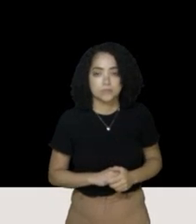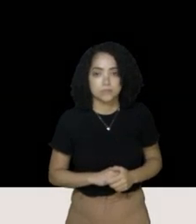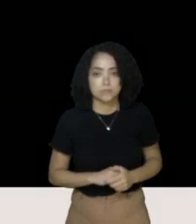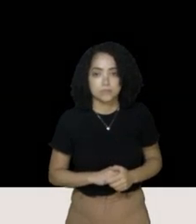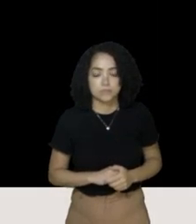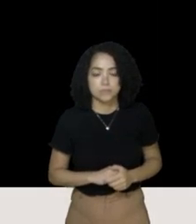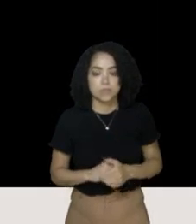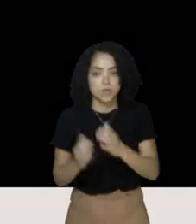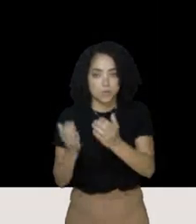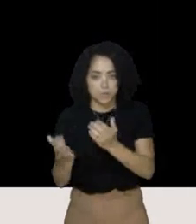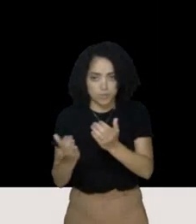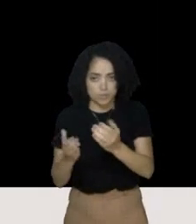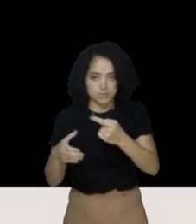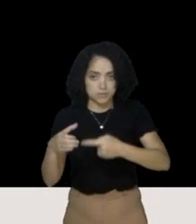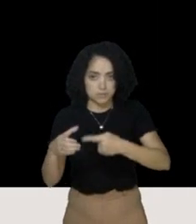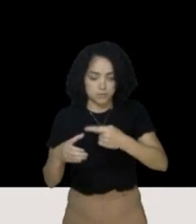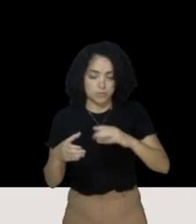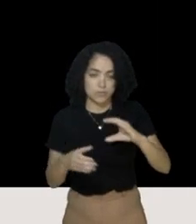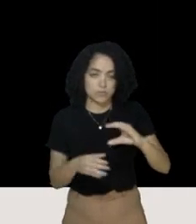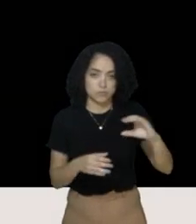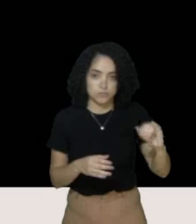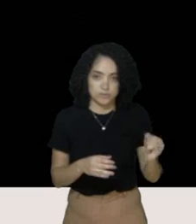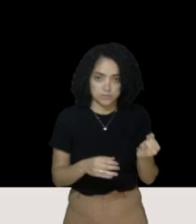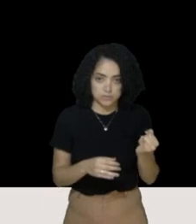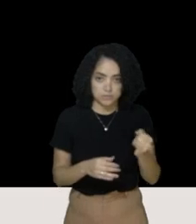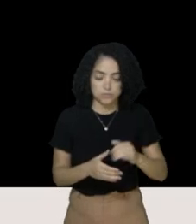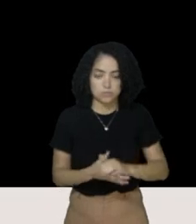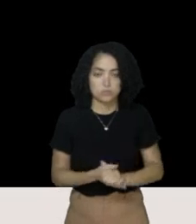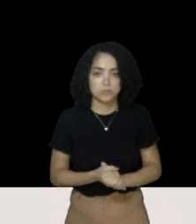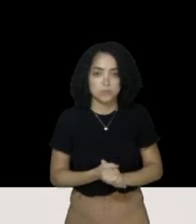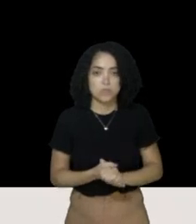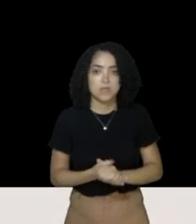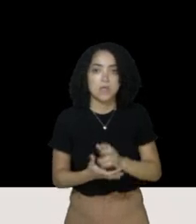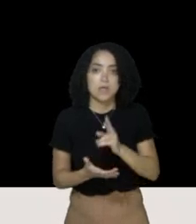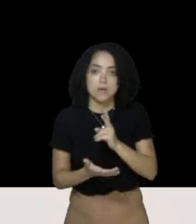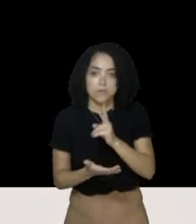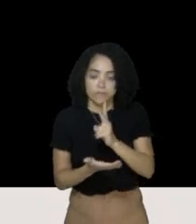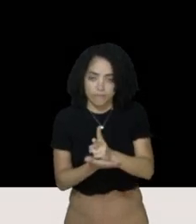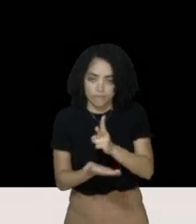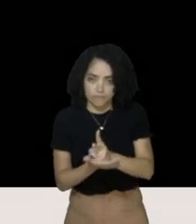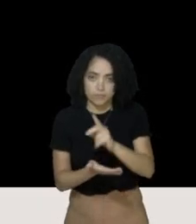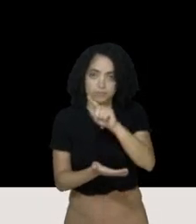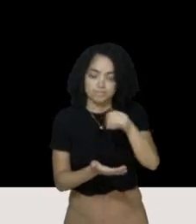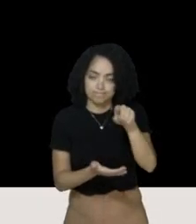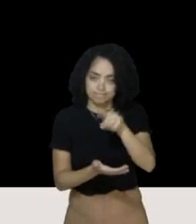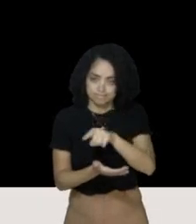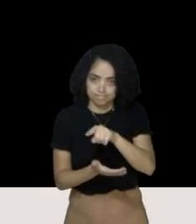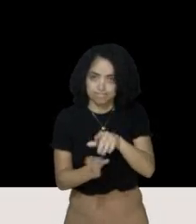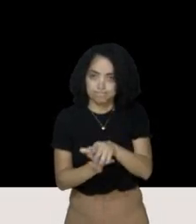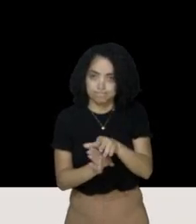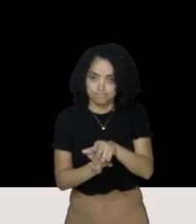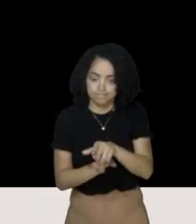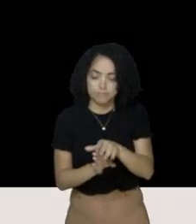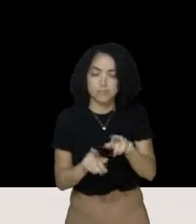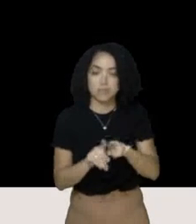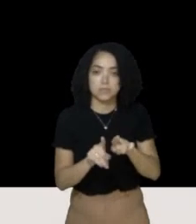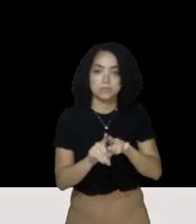Com parecer da Comissão de Constituição e Justiça pela manutenção do veto, e o